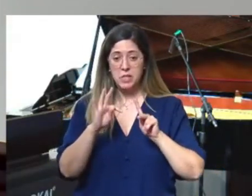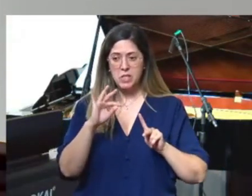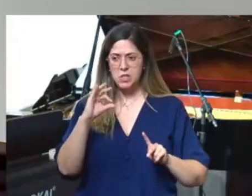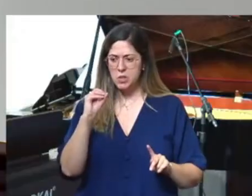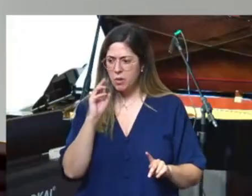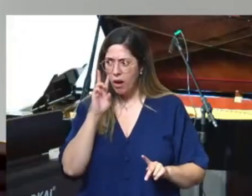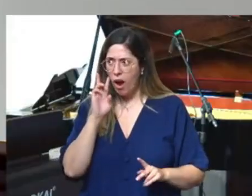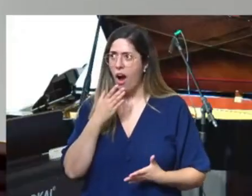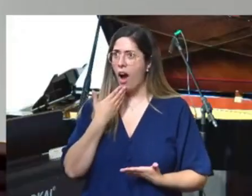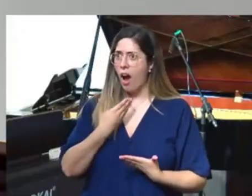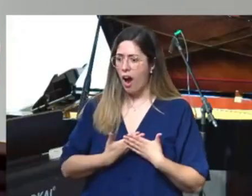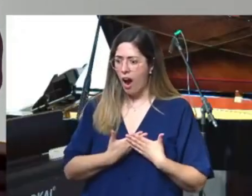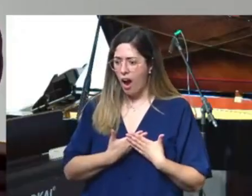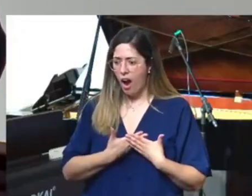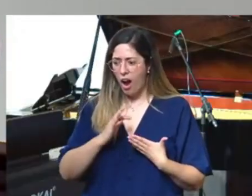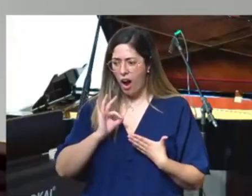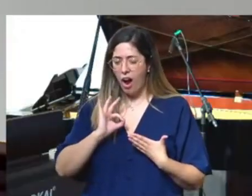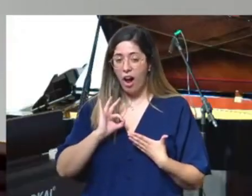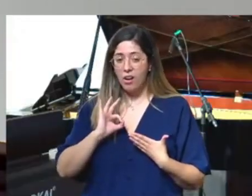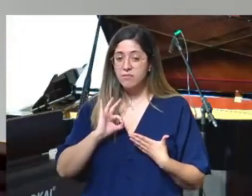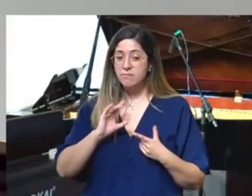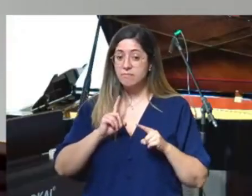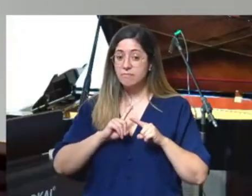em Creta. O